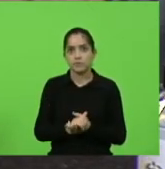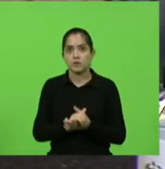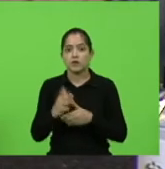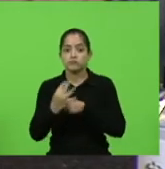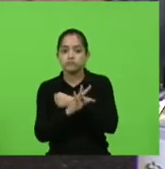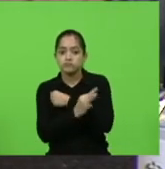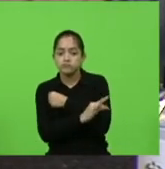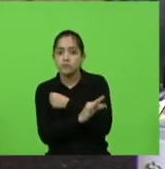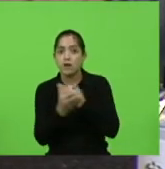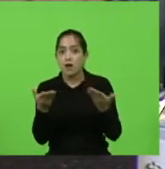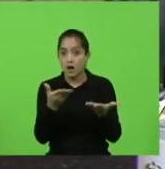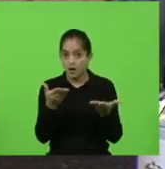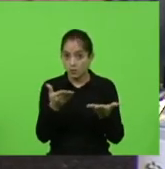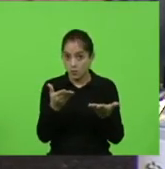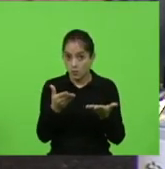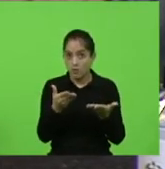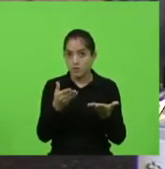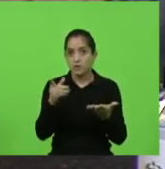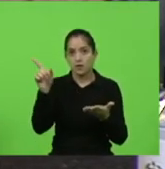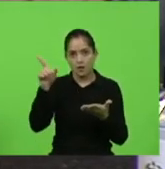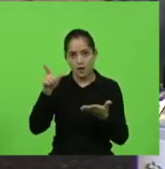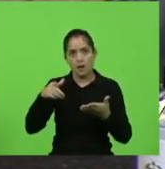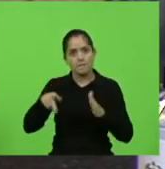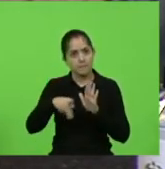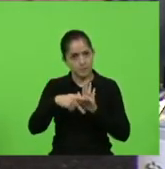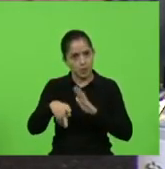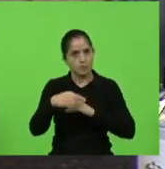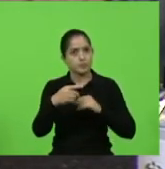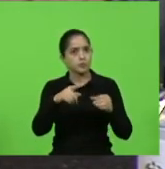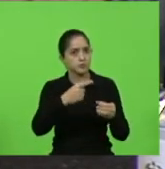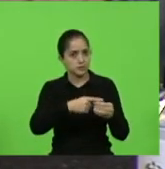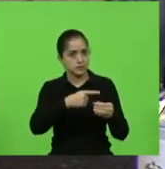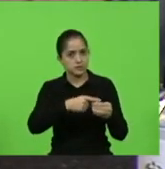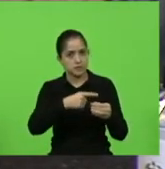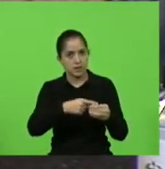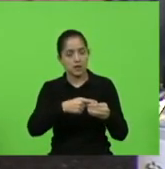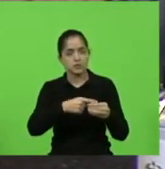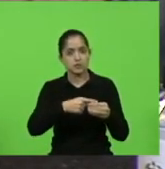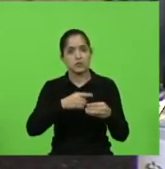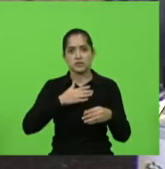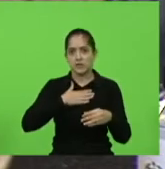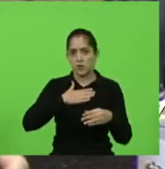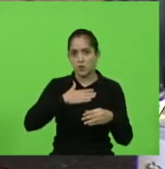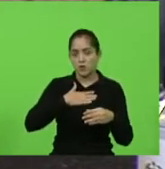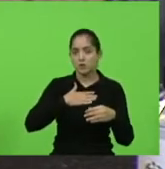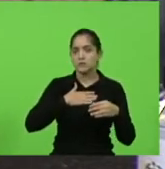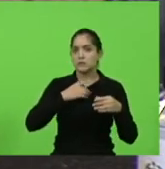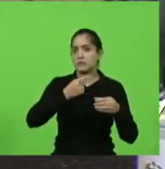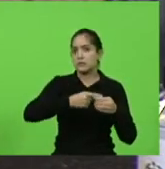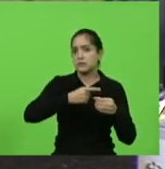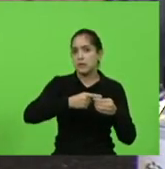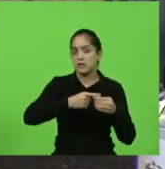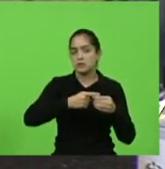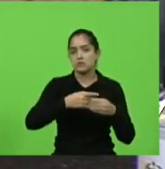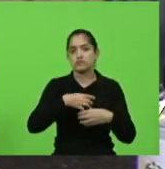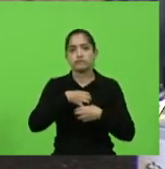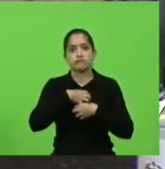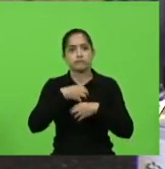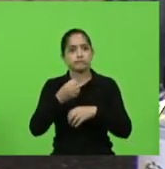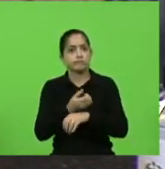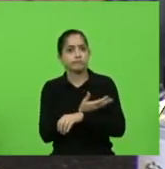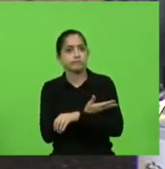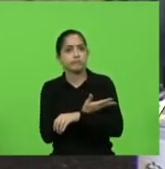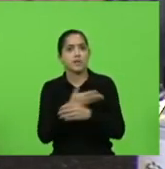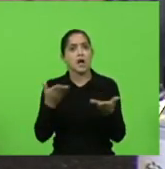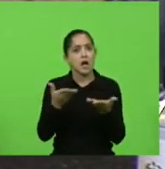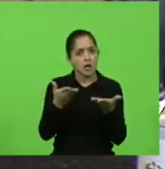temos agora um tubaronense no governo. Nós temos agora alguém da nossa região, o lagunense ficou emocionado. E disse, nós temos agora